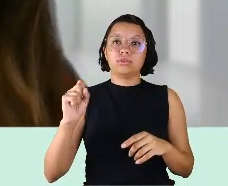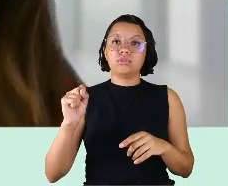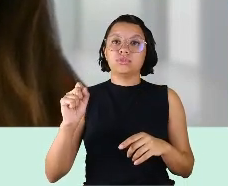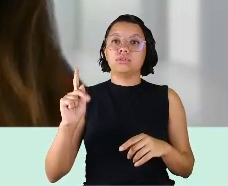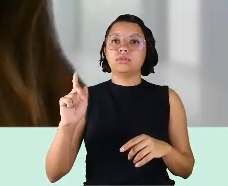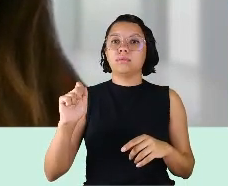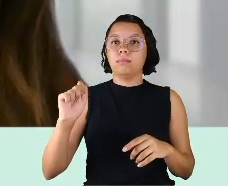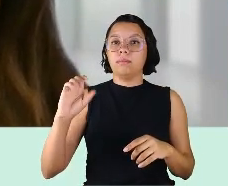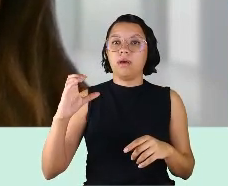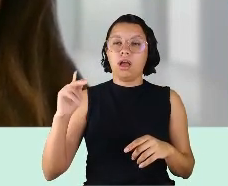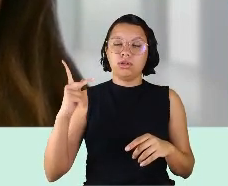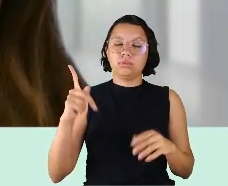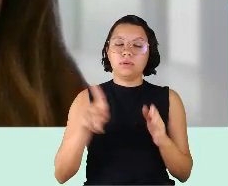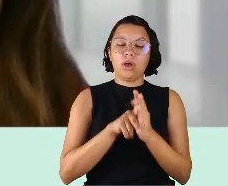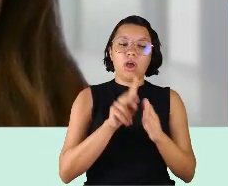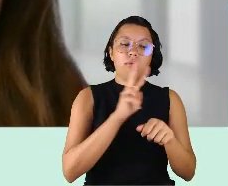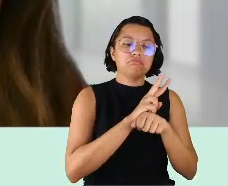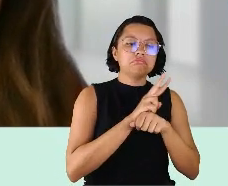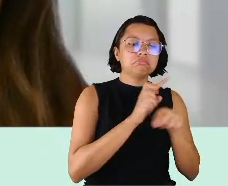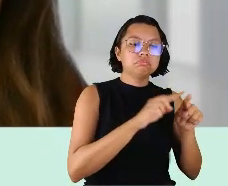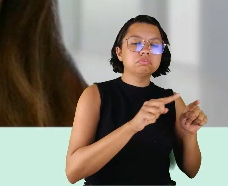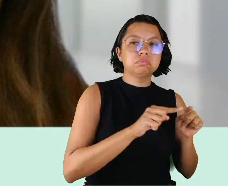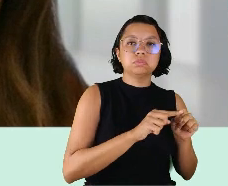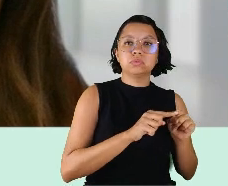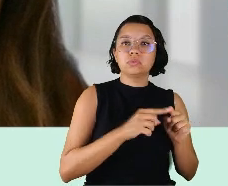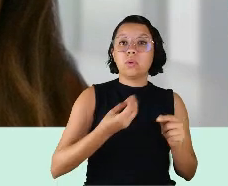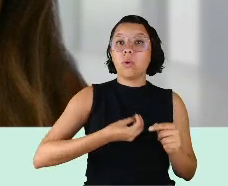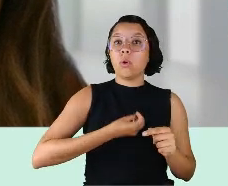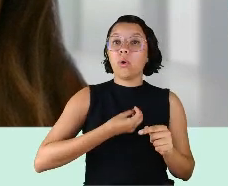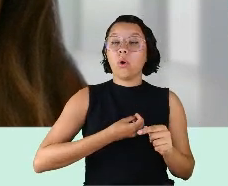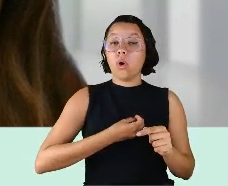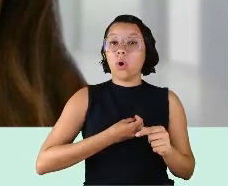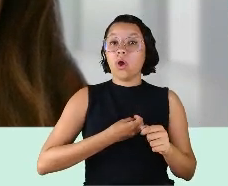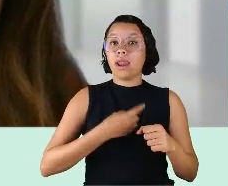corregedoria. Residir na sede da subseção.